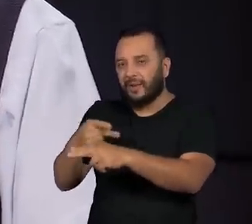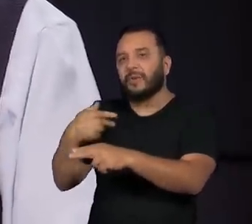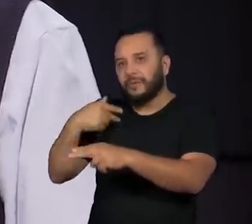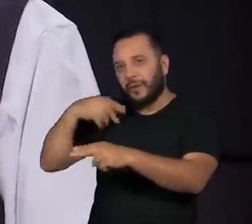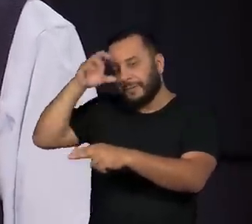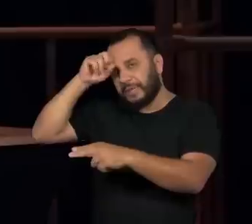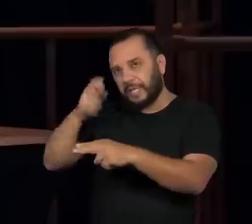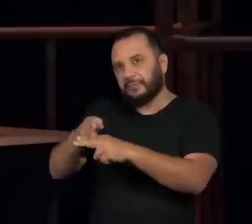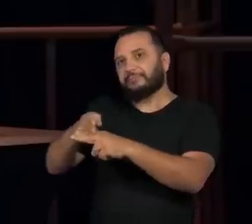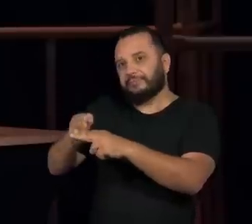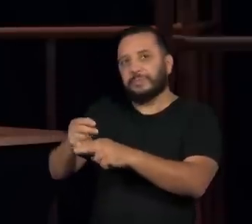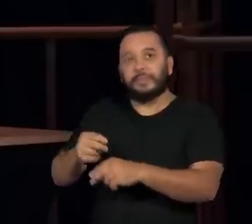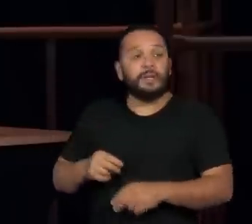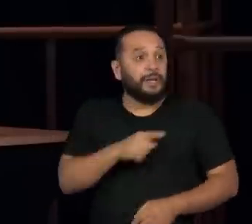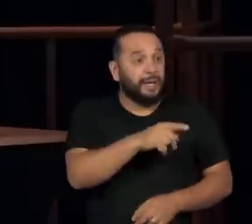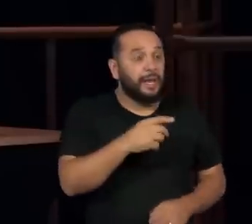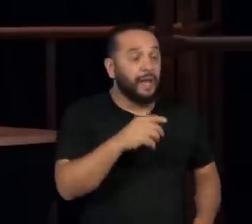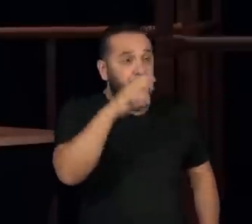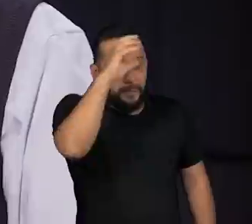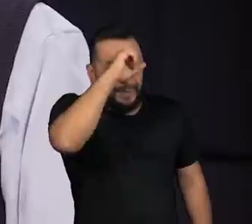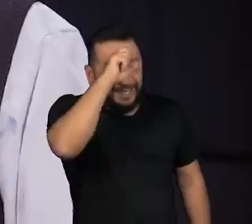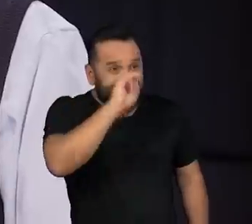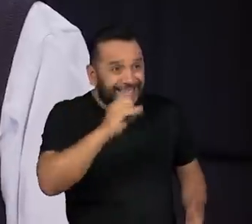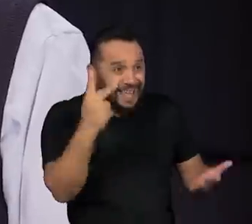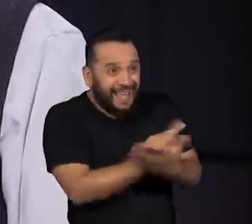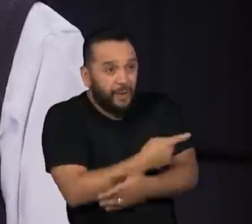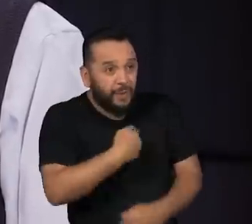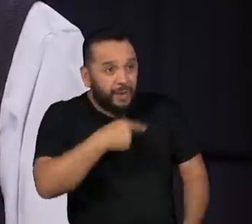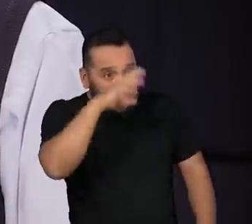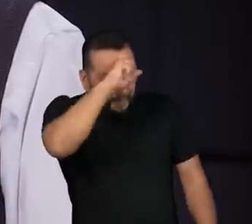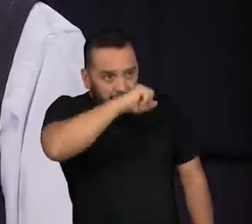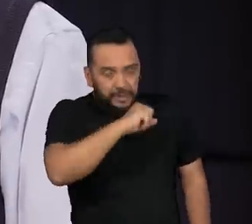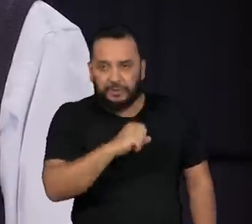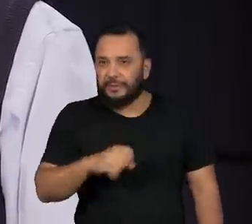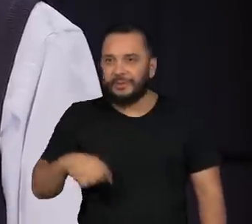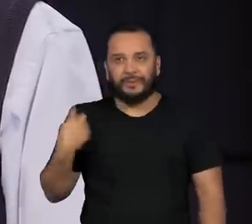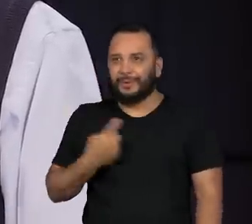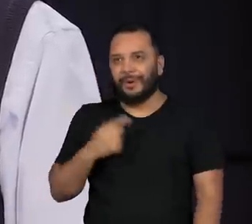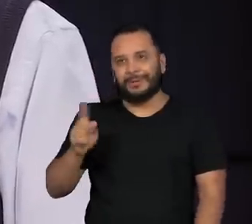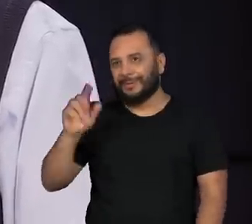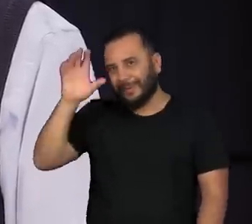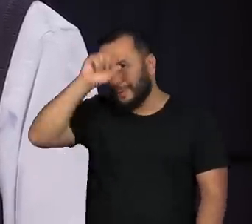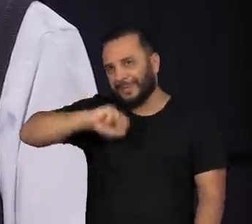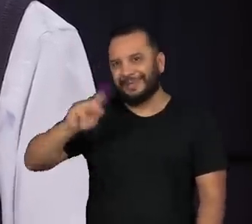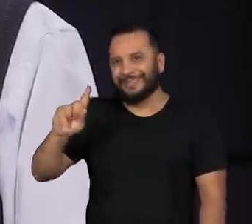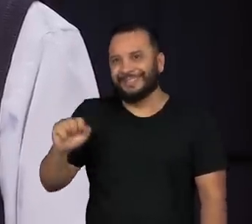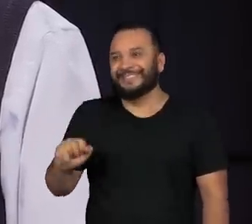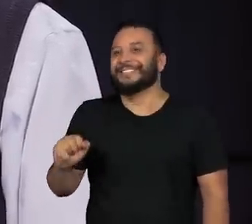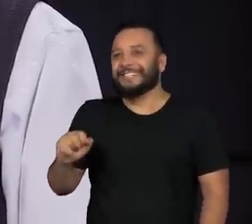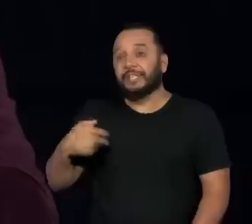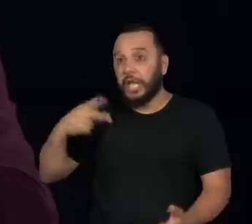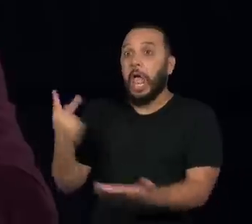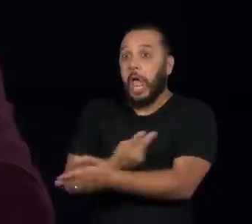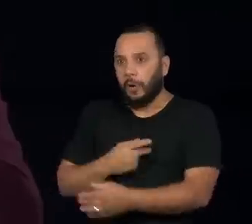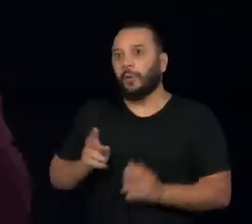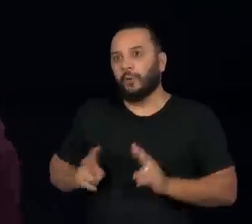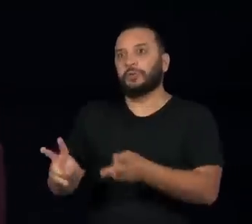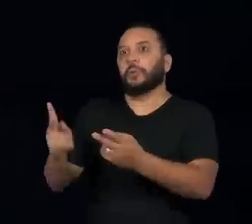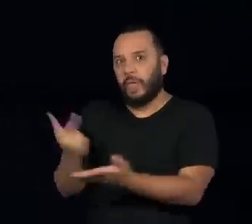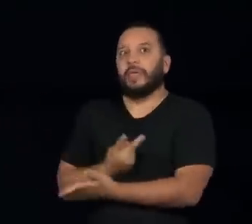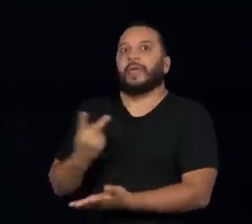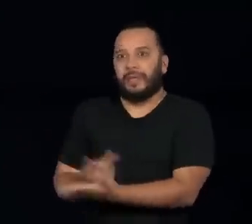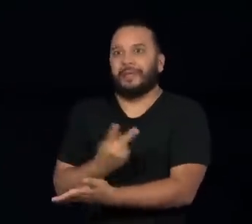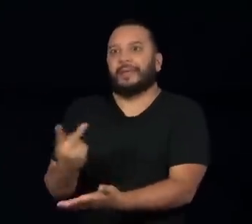ele vai aprendendo sozinho ou seja ele aprende com erro aprende com ele a gente não a gente aprende com o erro Errar como é grande o que você